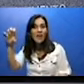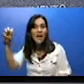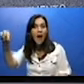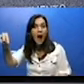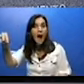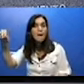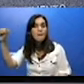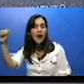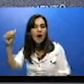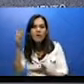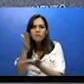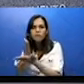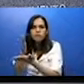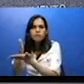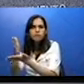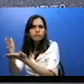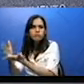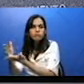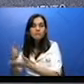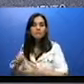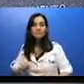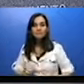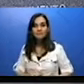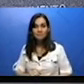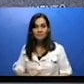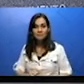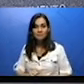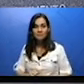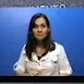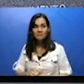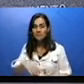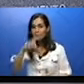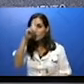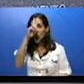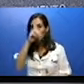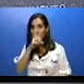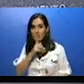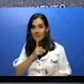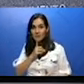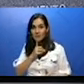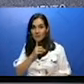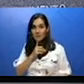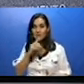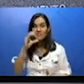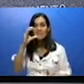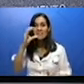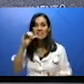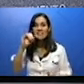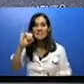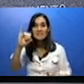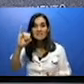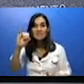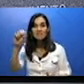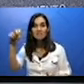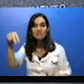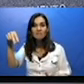vamos separar olha lá de amarelinho se né